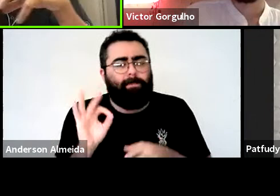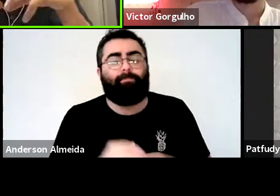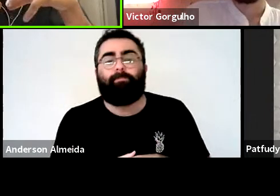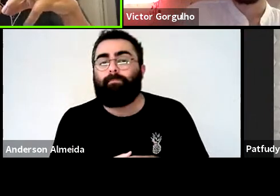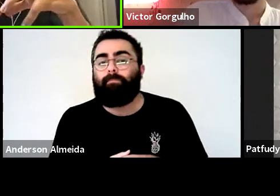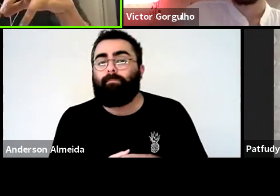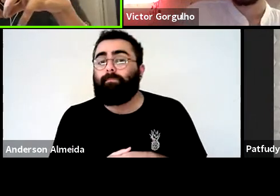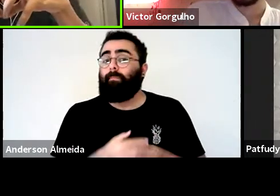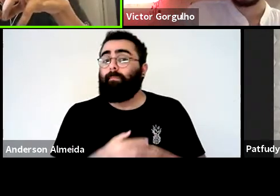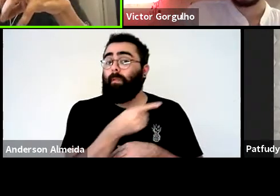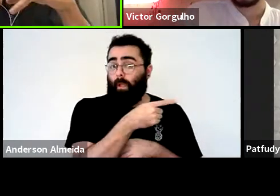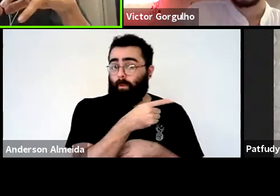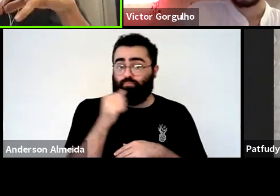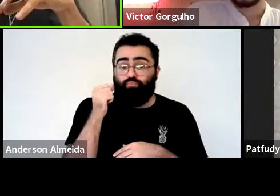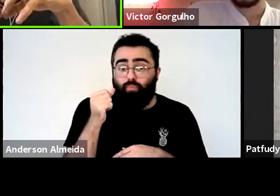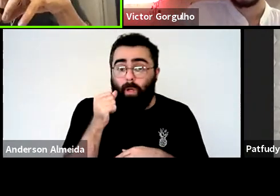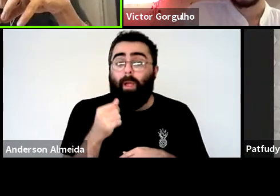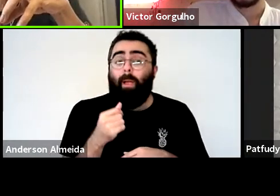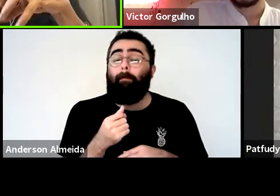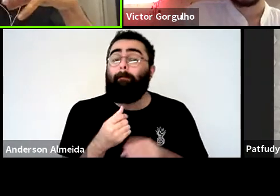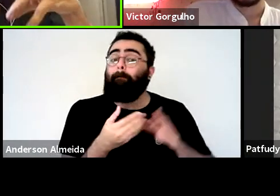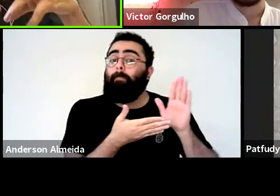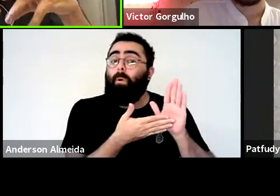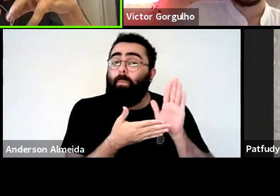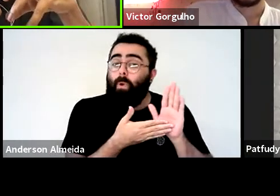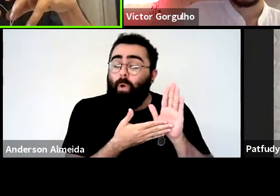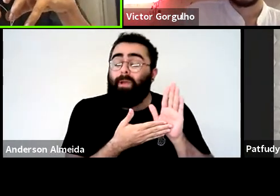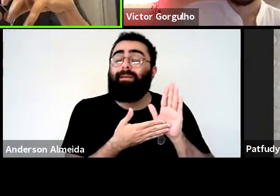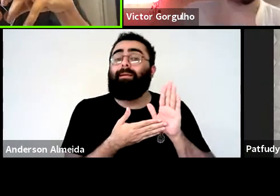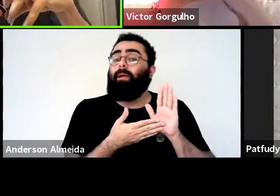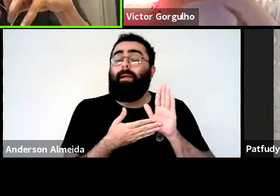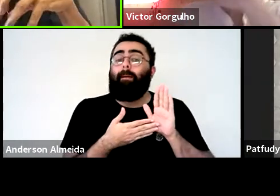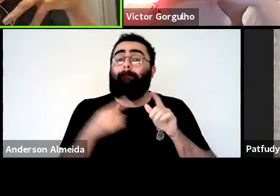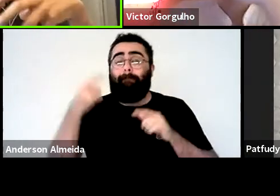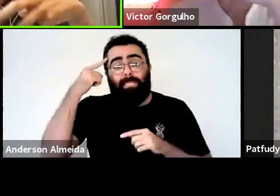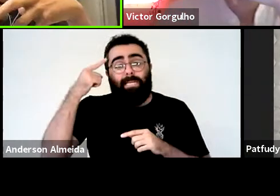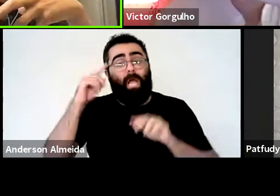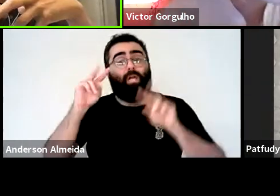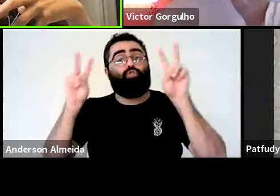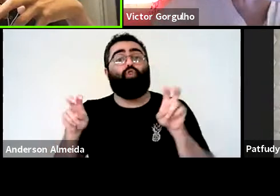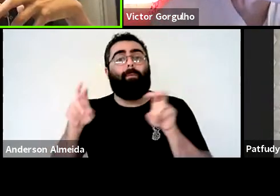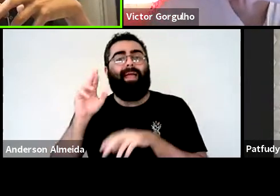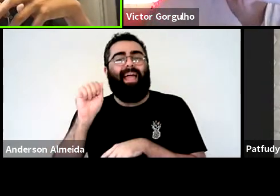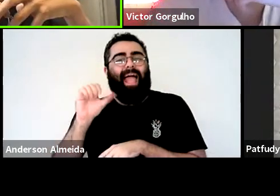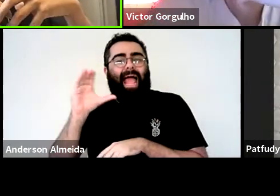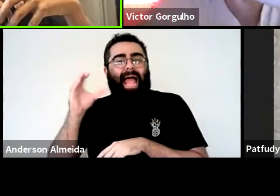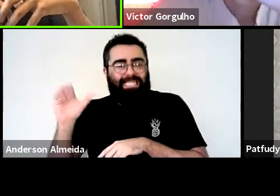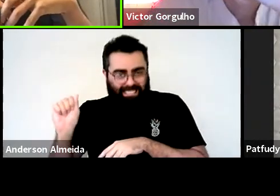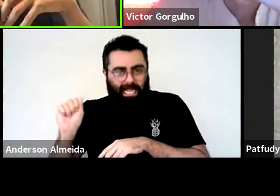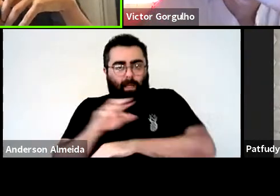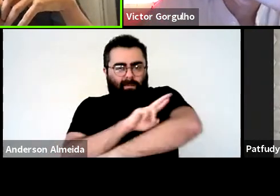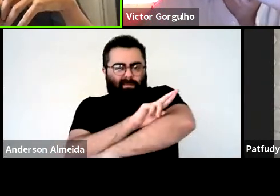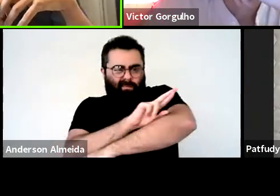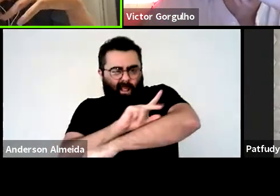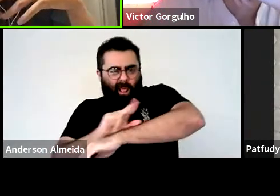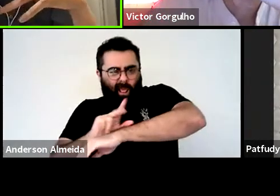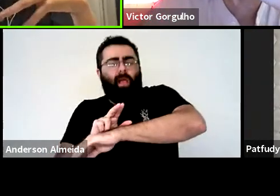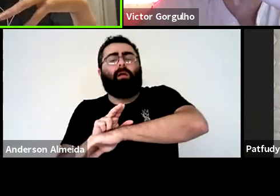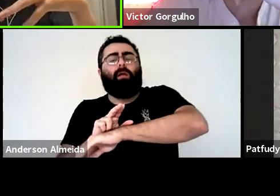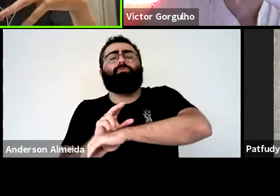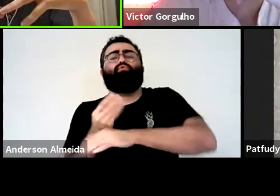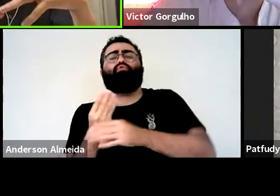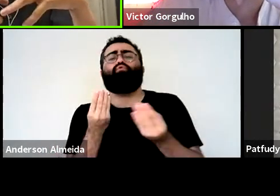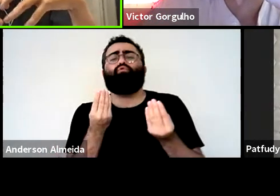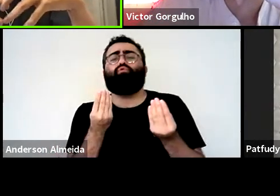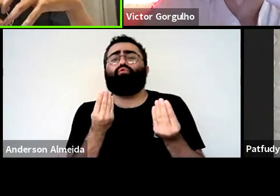o que ela propõe seria pensar a racialidade como uma dimensão. E eu acho que isso é